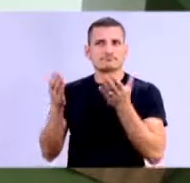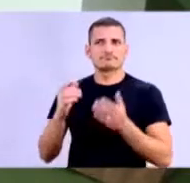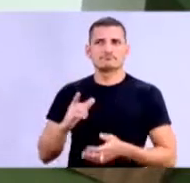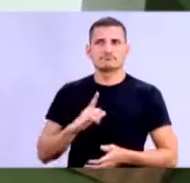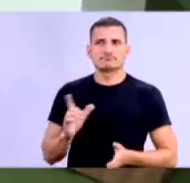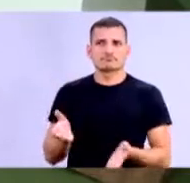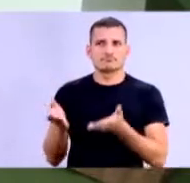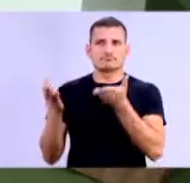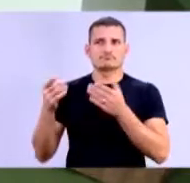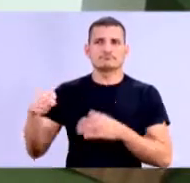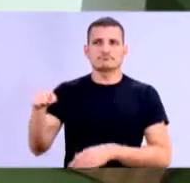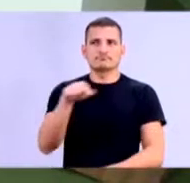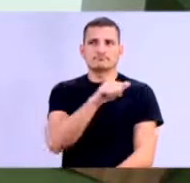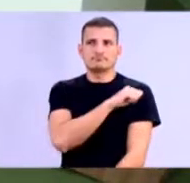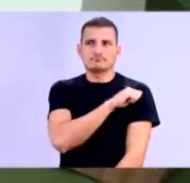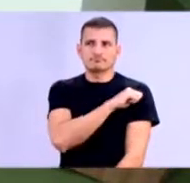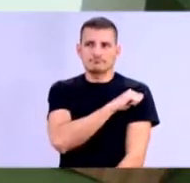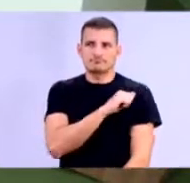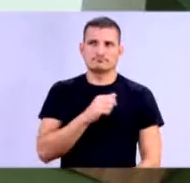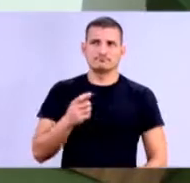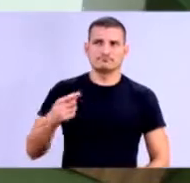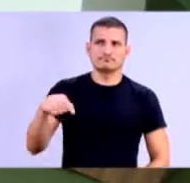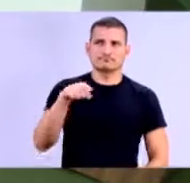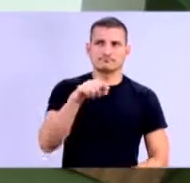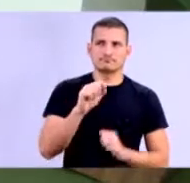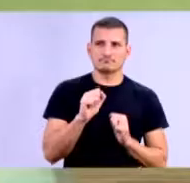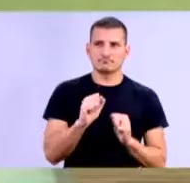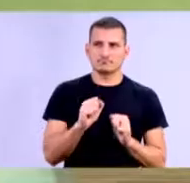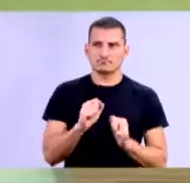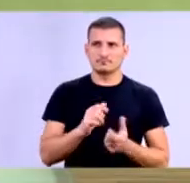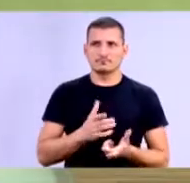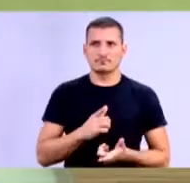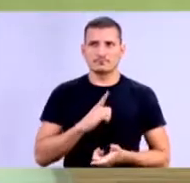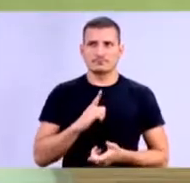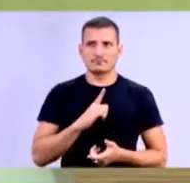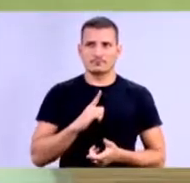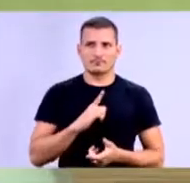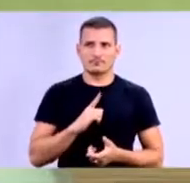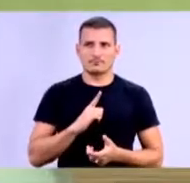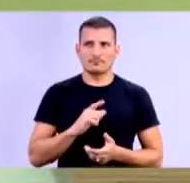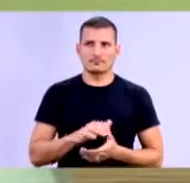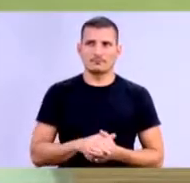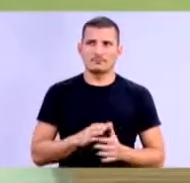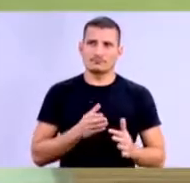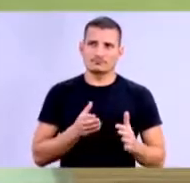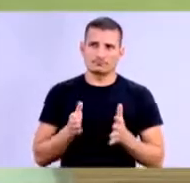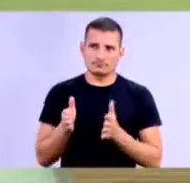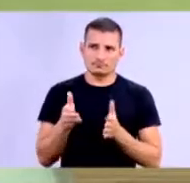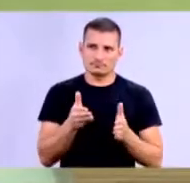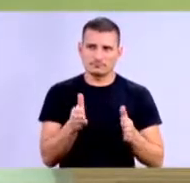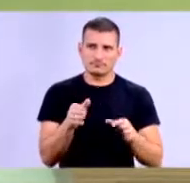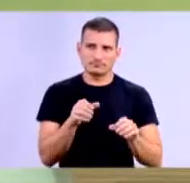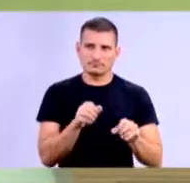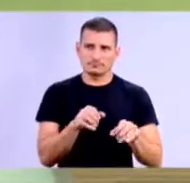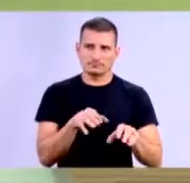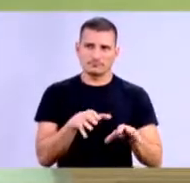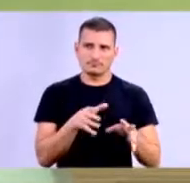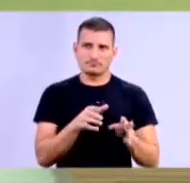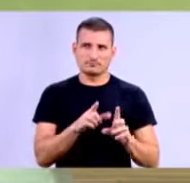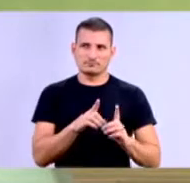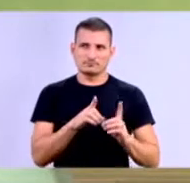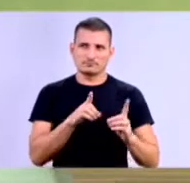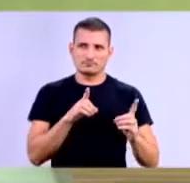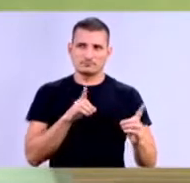motivando esses estudantes para que eles possam né, ter esse caminhar na educação à distância de uma